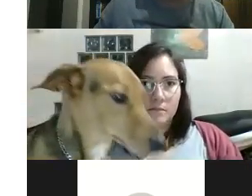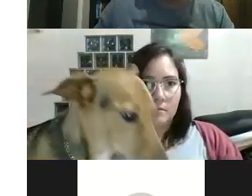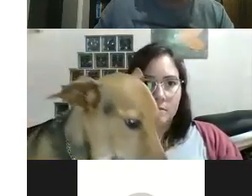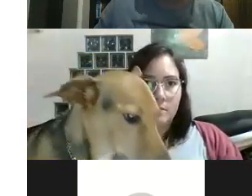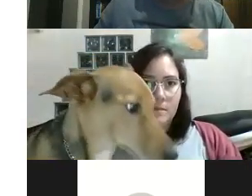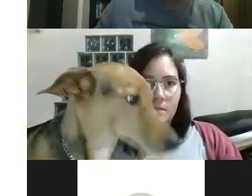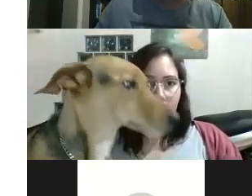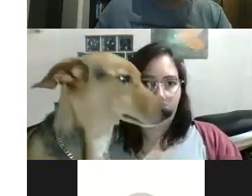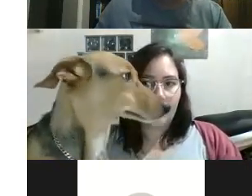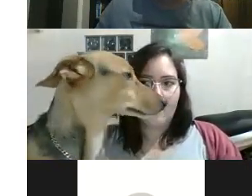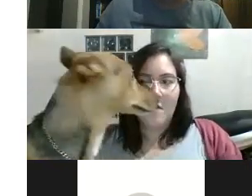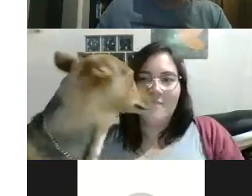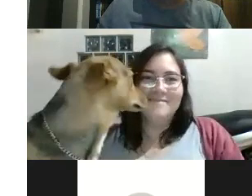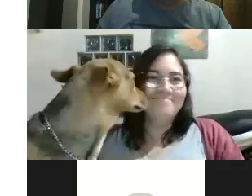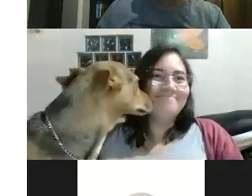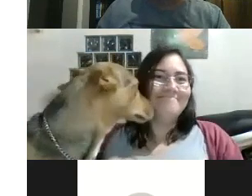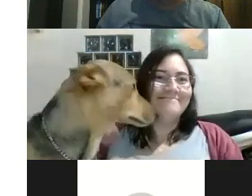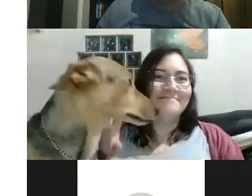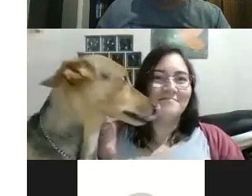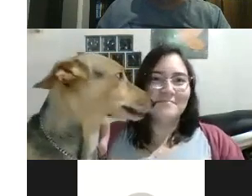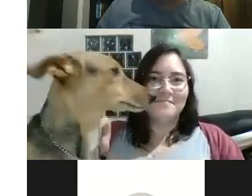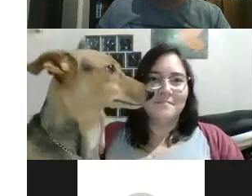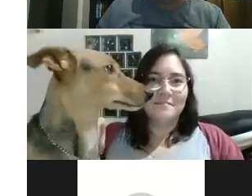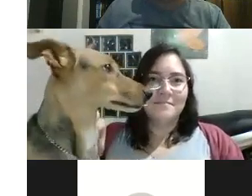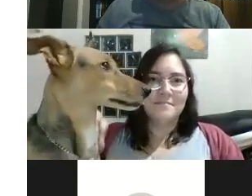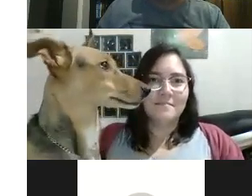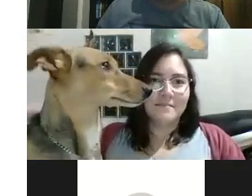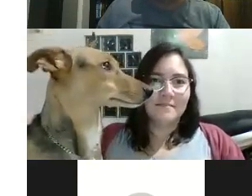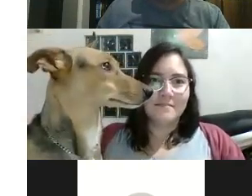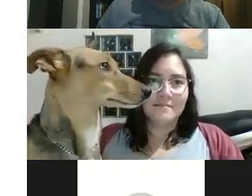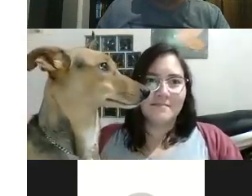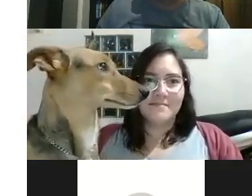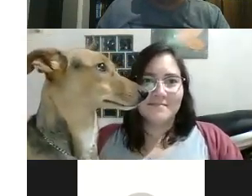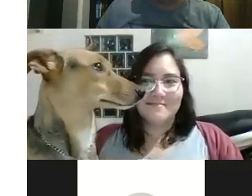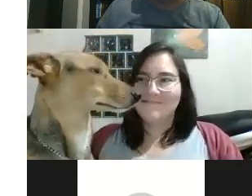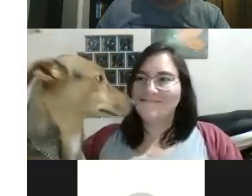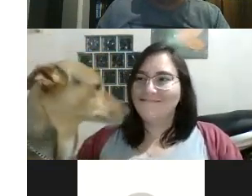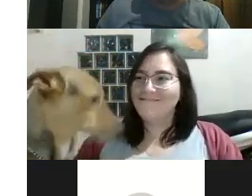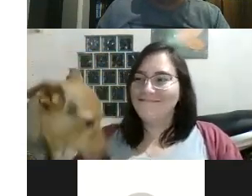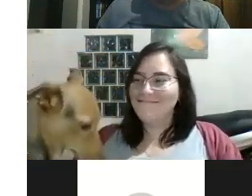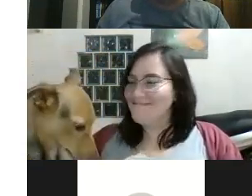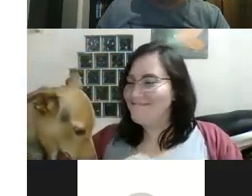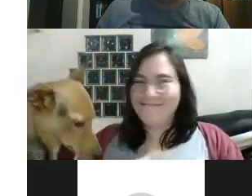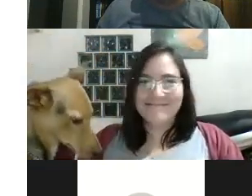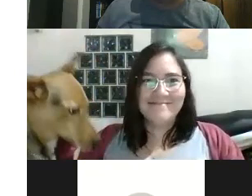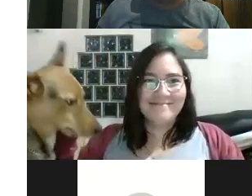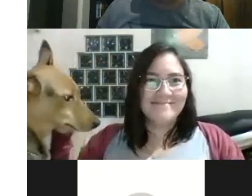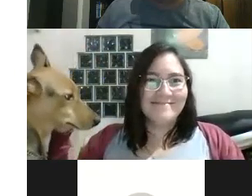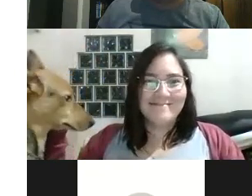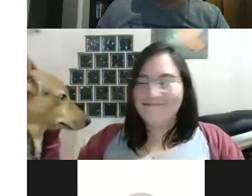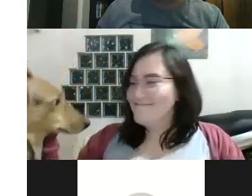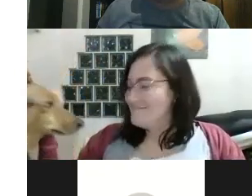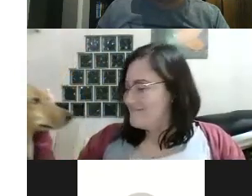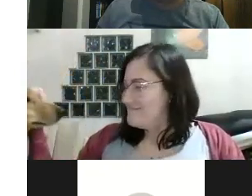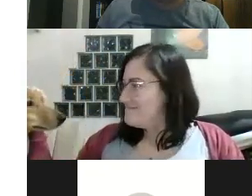Previsão do tempo é a mesma coisa. Querido, deixa ele aí na aula, Mari. Ele